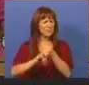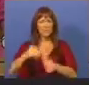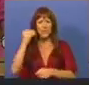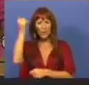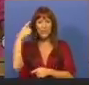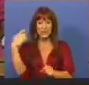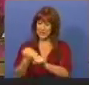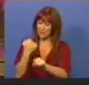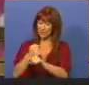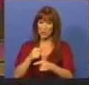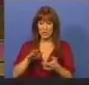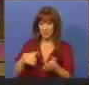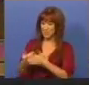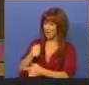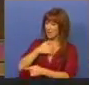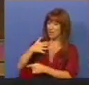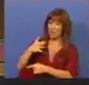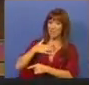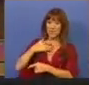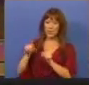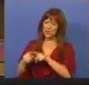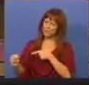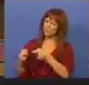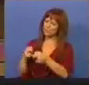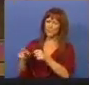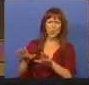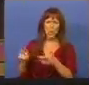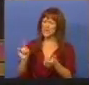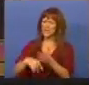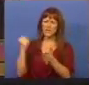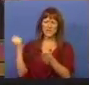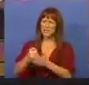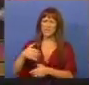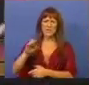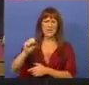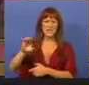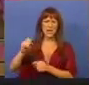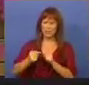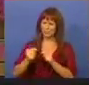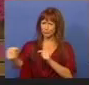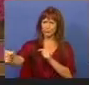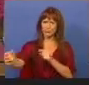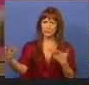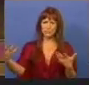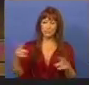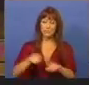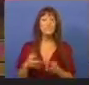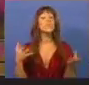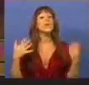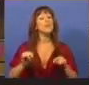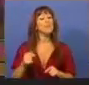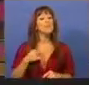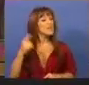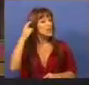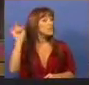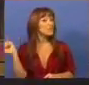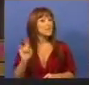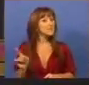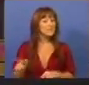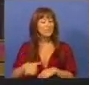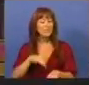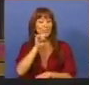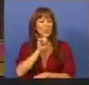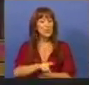desses serviços a empresas que os vão gerir quase até ao fim do século. Mas o que não pensávamos que